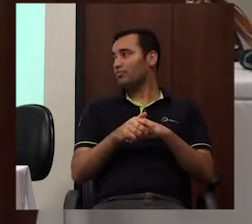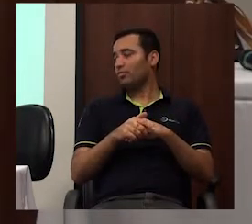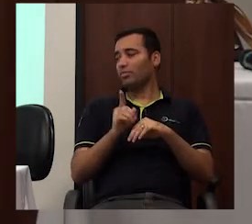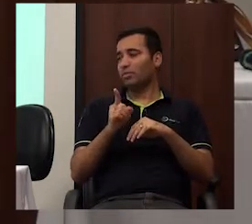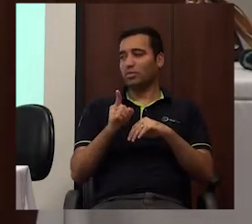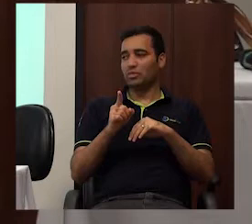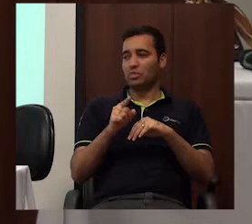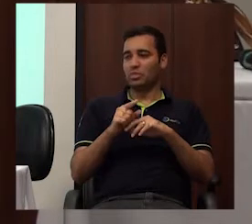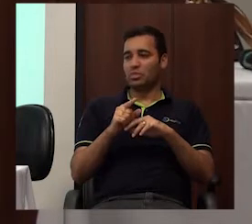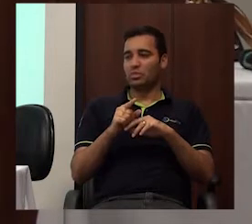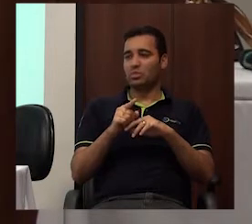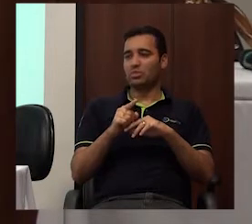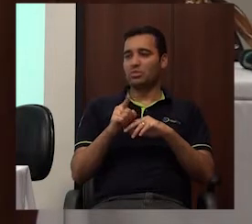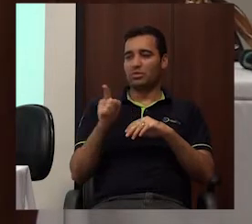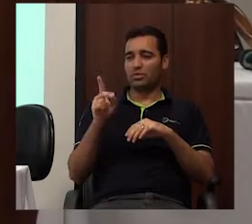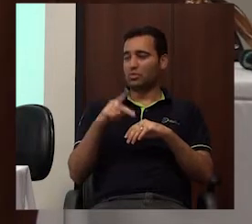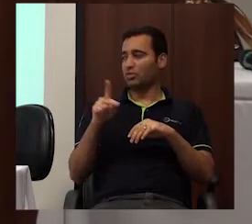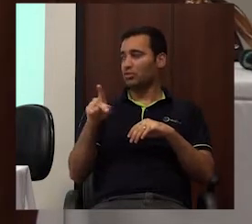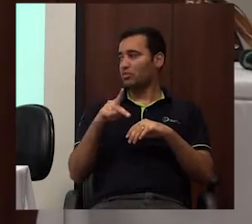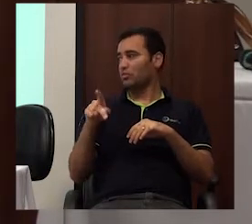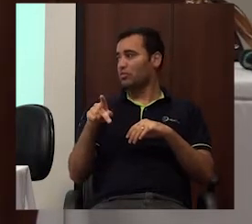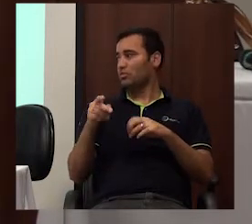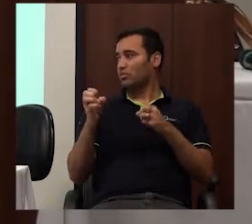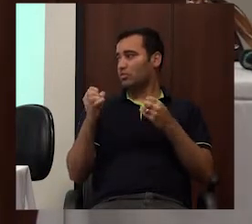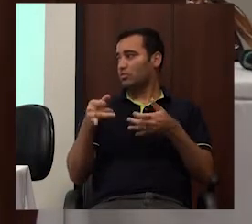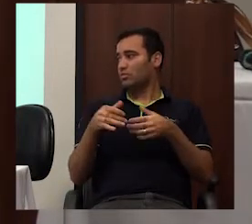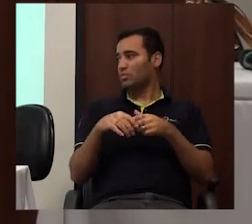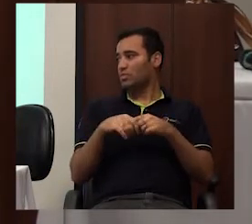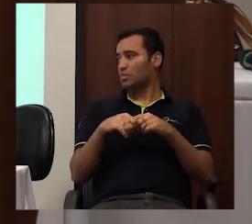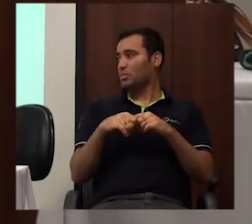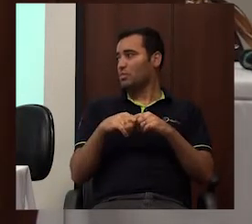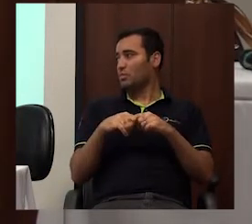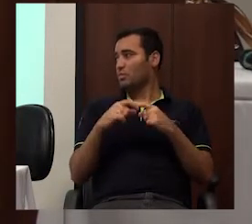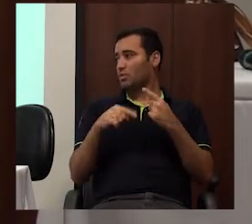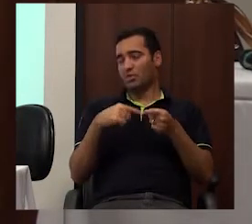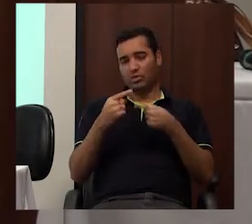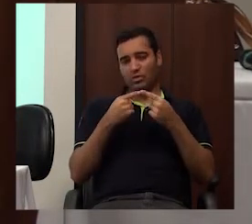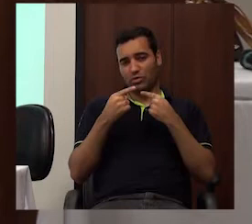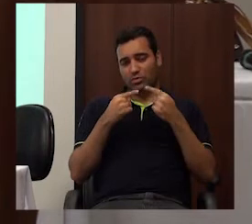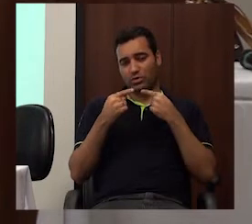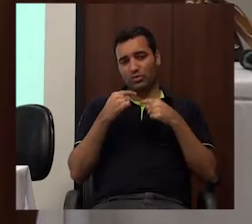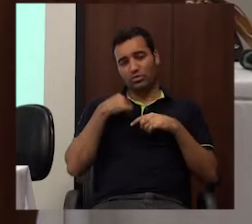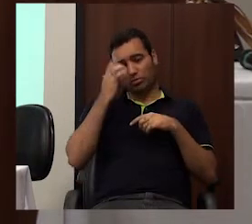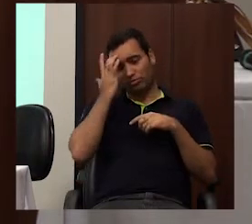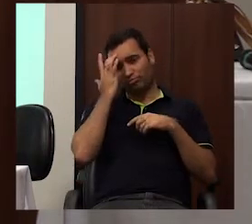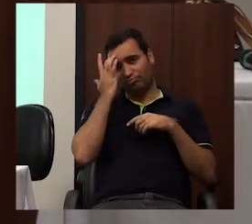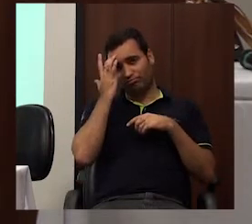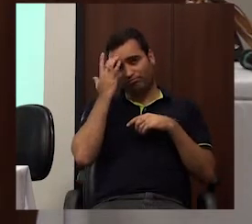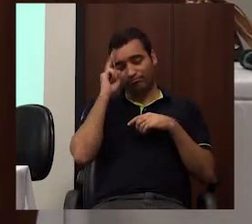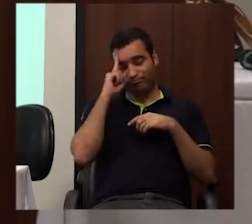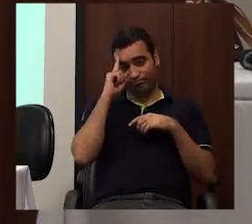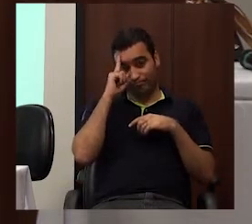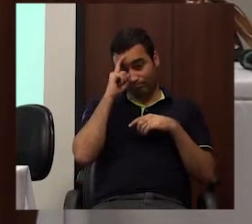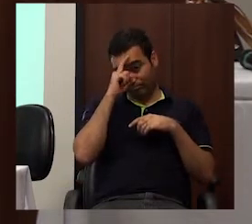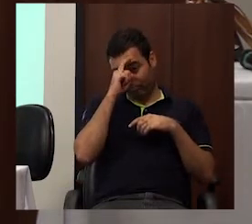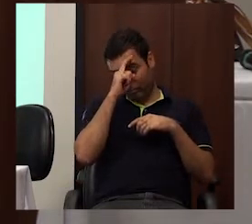afirmativa em relação àquilo que a professora falou, né, mas para depois debater, né, mas eu acho muito difícil